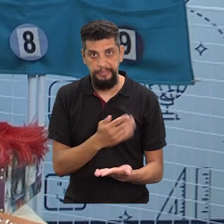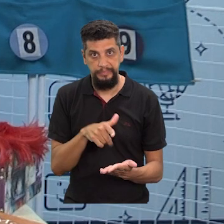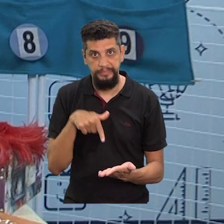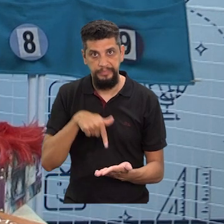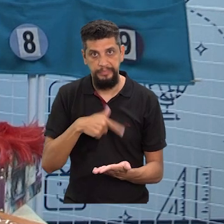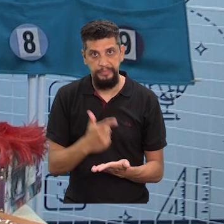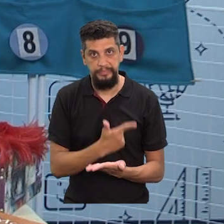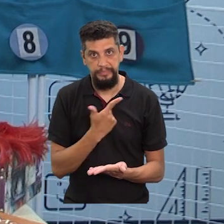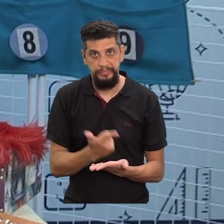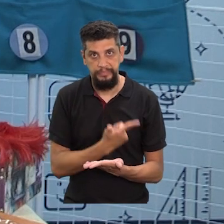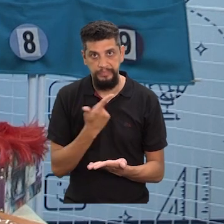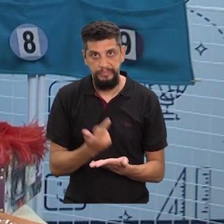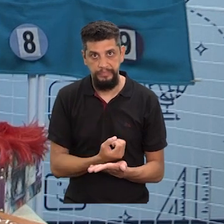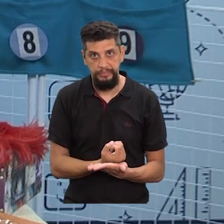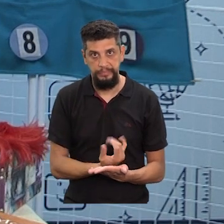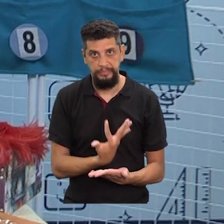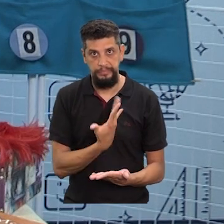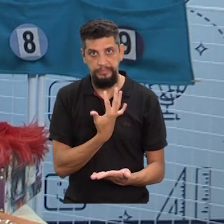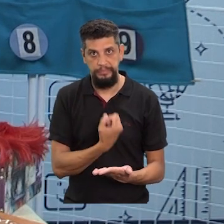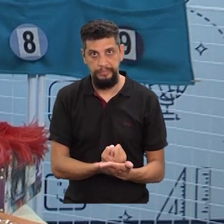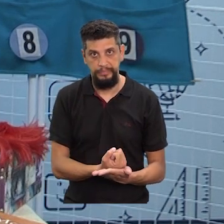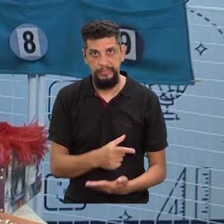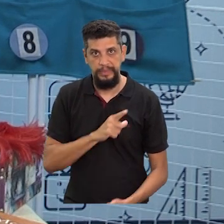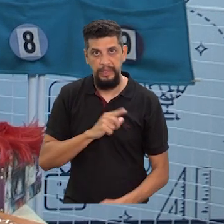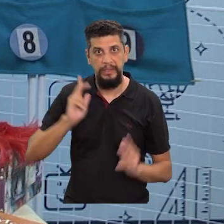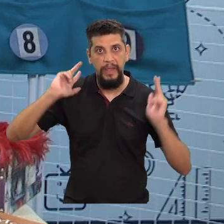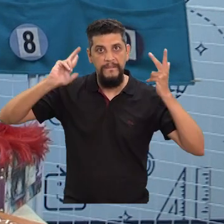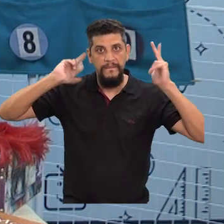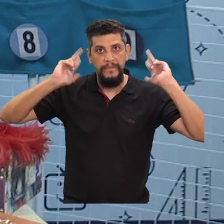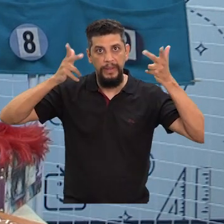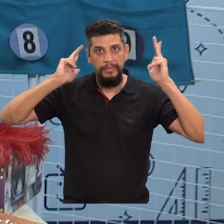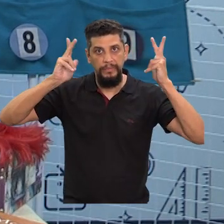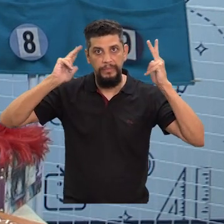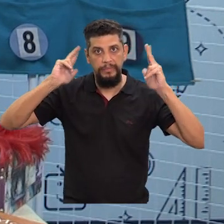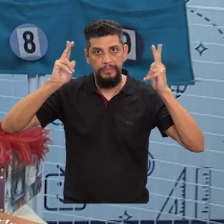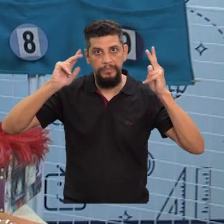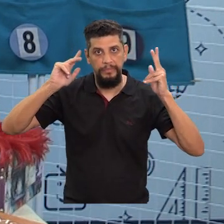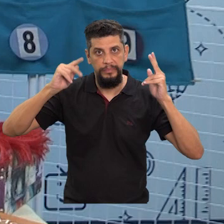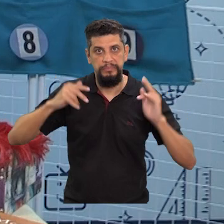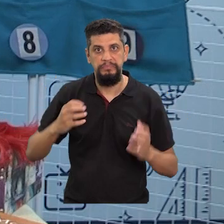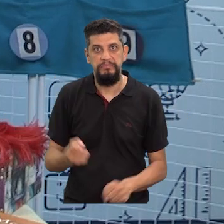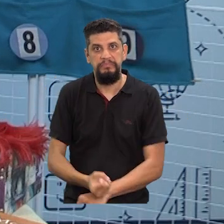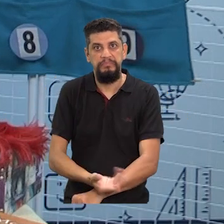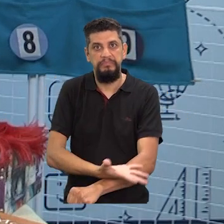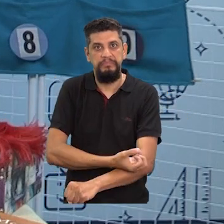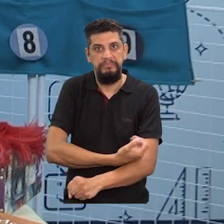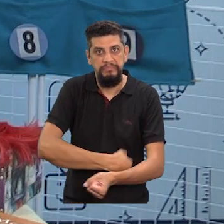No livro cabem aventuras